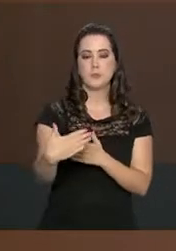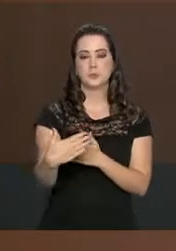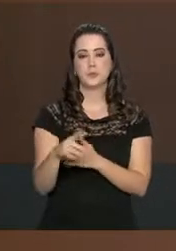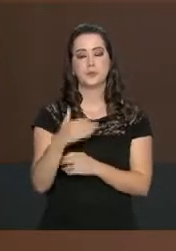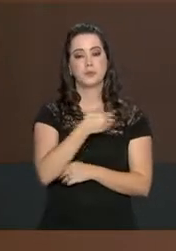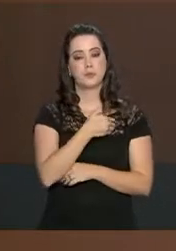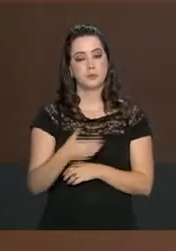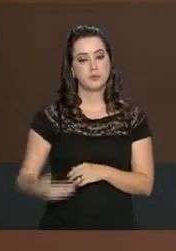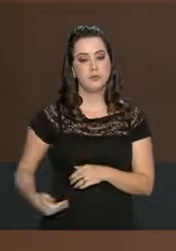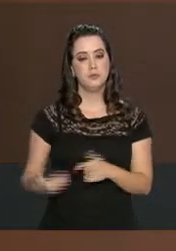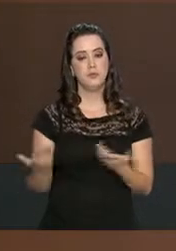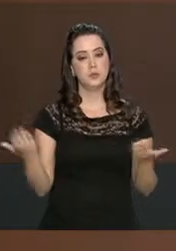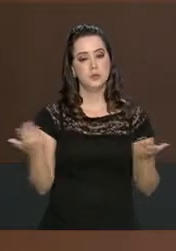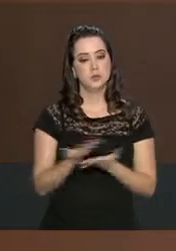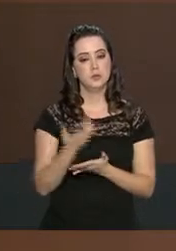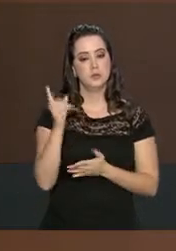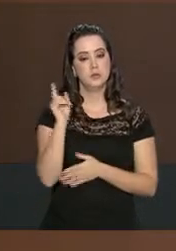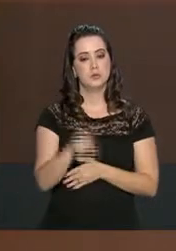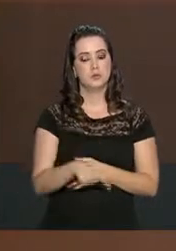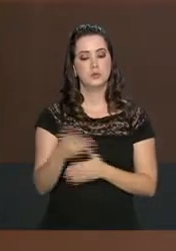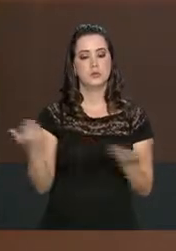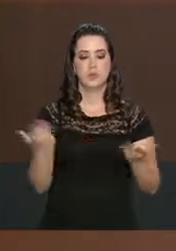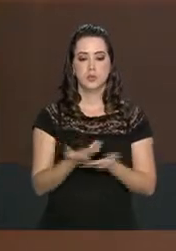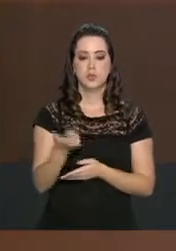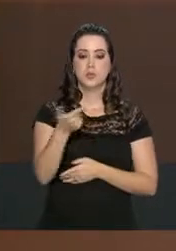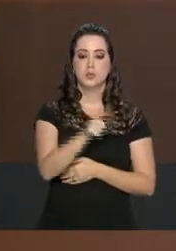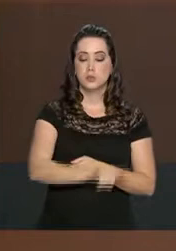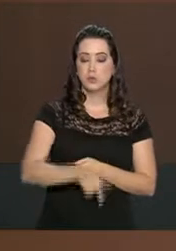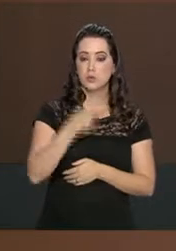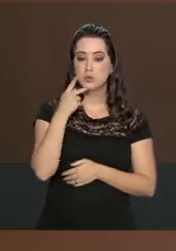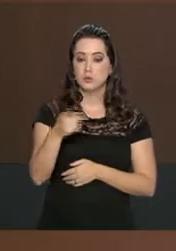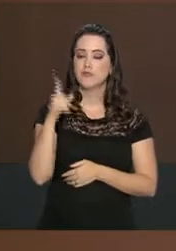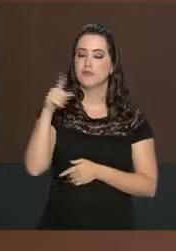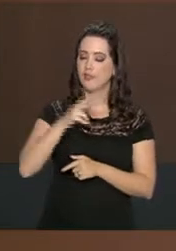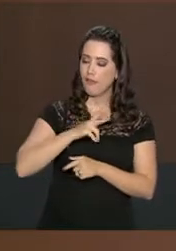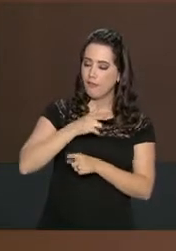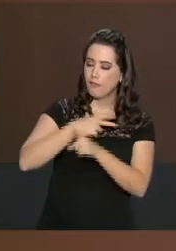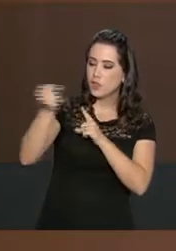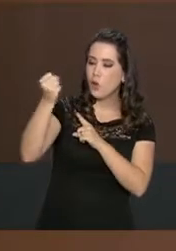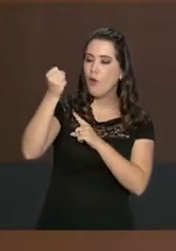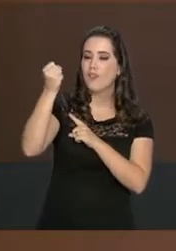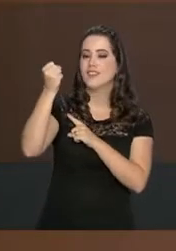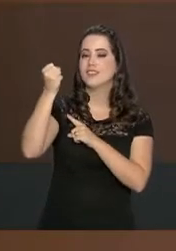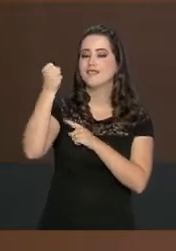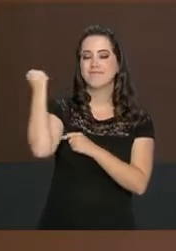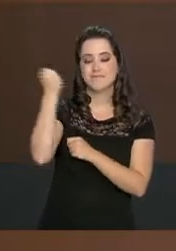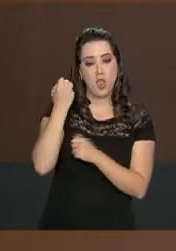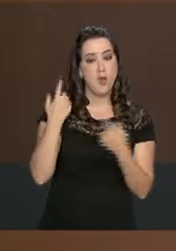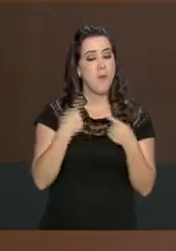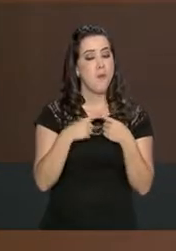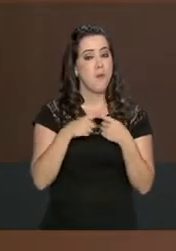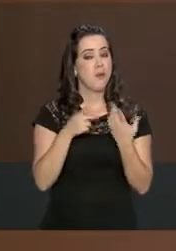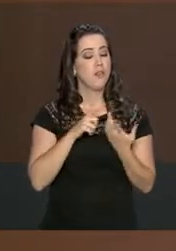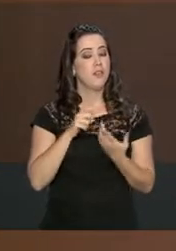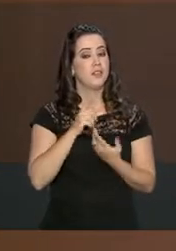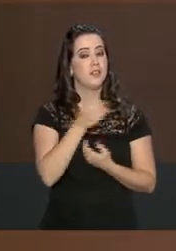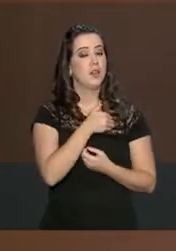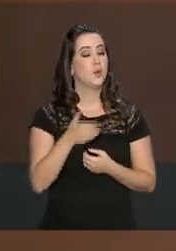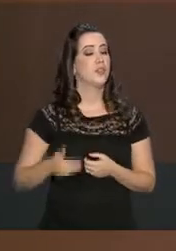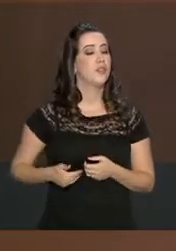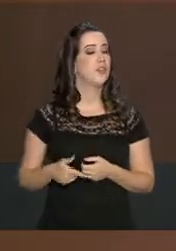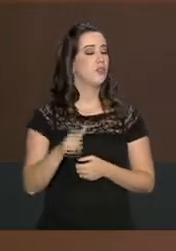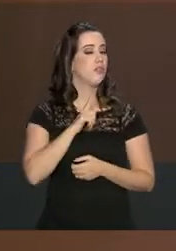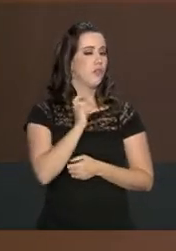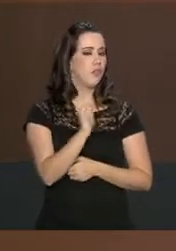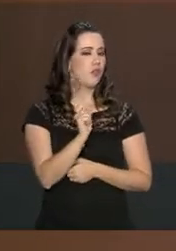um governo que hoje, volto a dizer, é vitorioso. E um governo que teve a capacidade